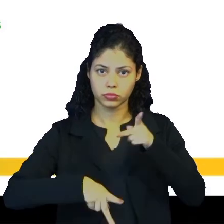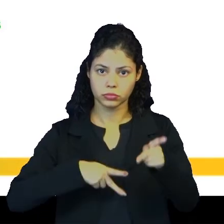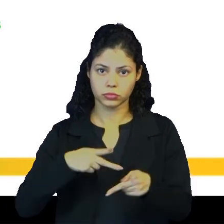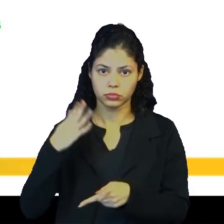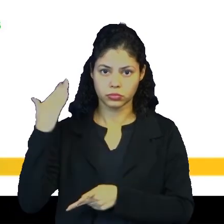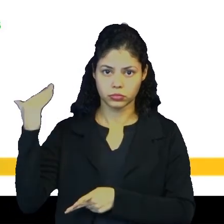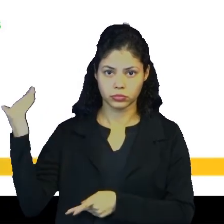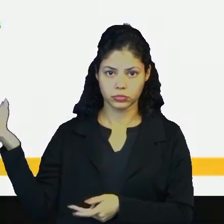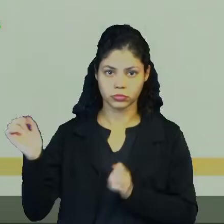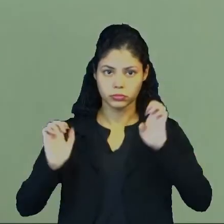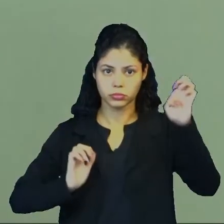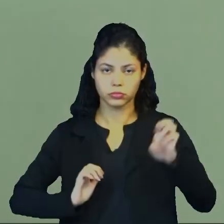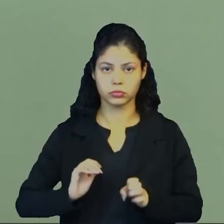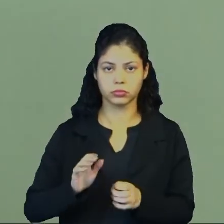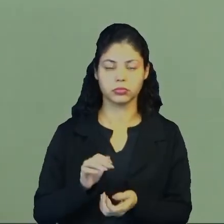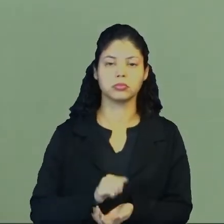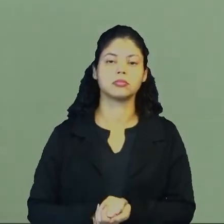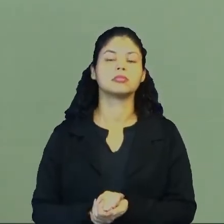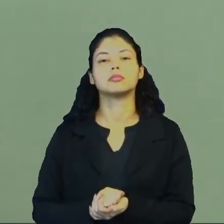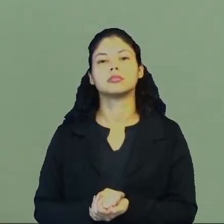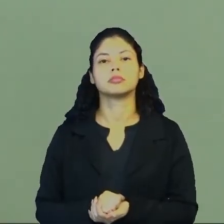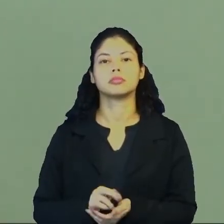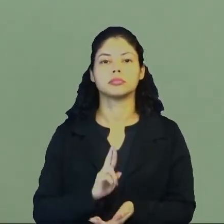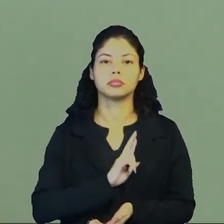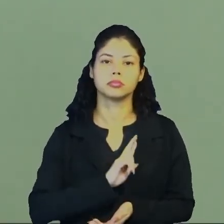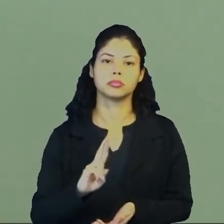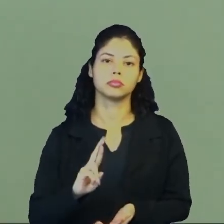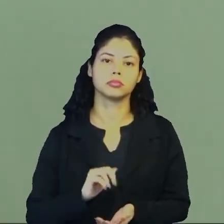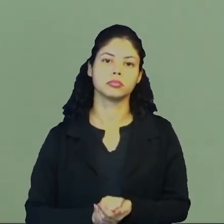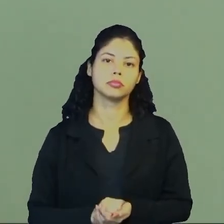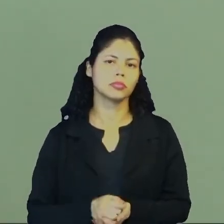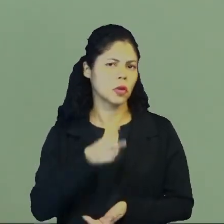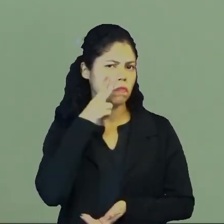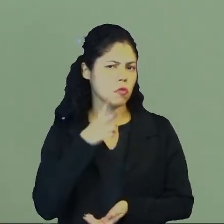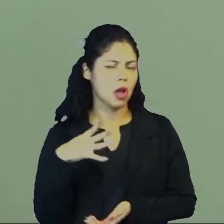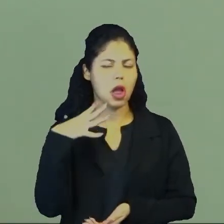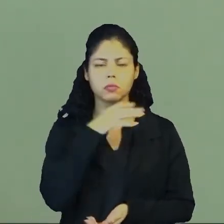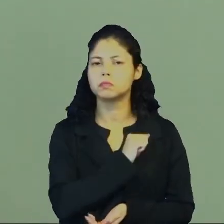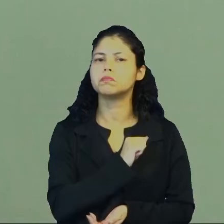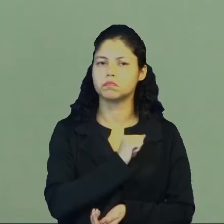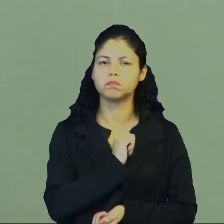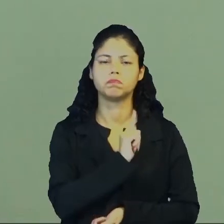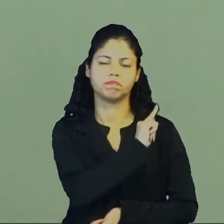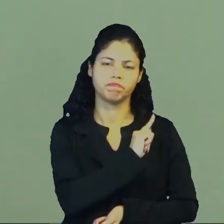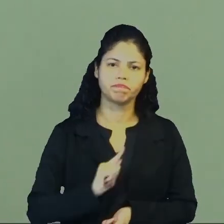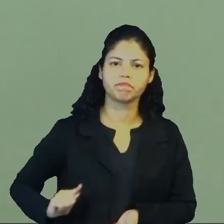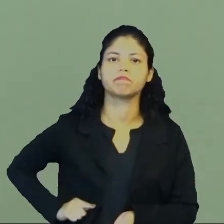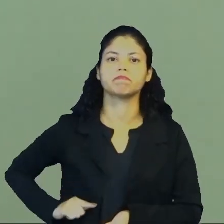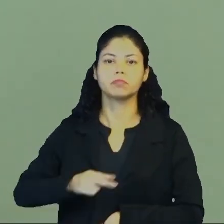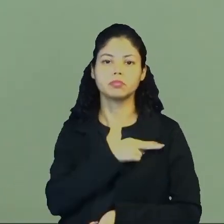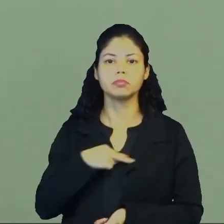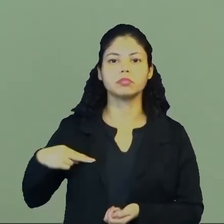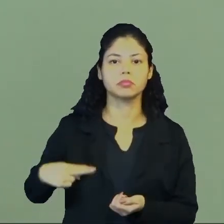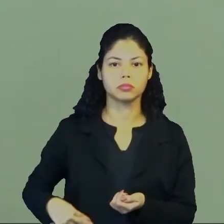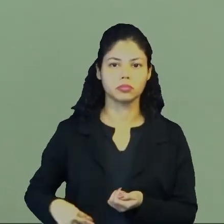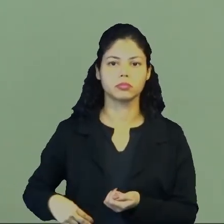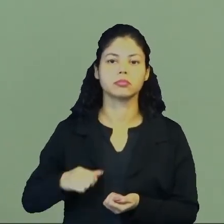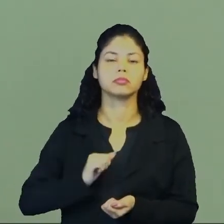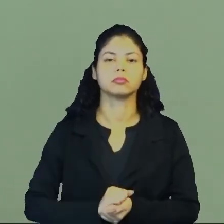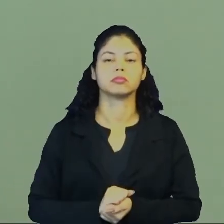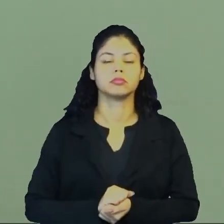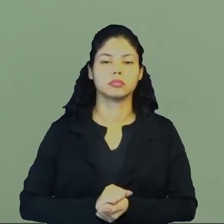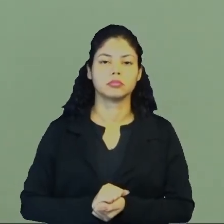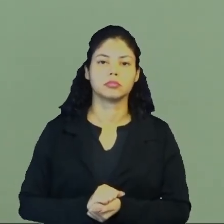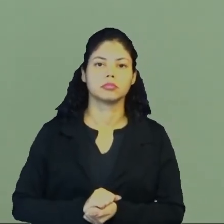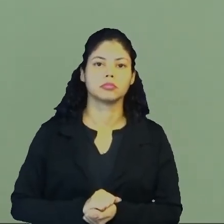esquerdistas cristãos. A gente viu aí rapidamente, né, que o governo eleito do Chile, né, o presidente eleito Salvador